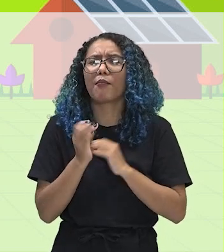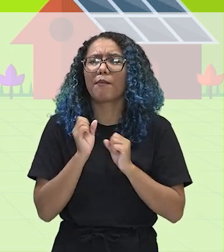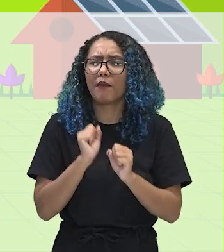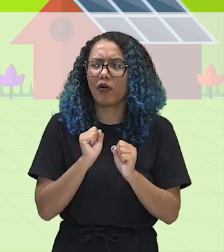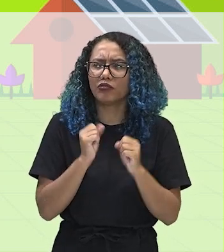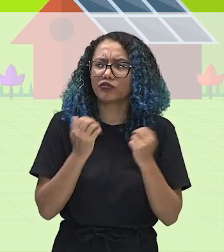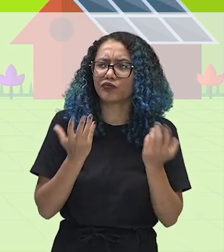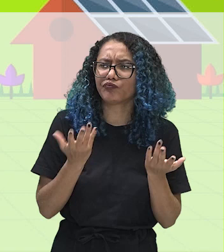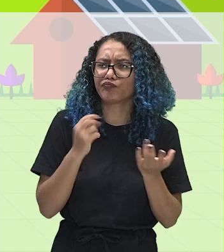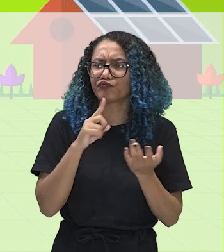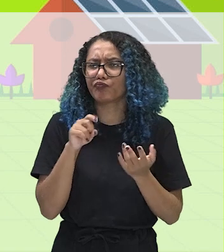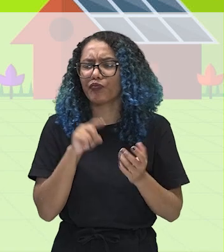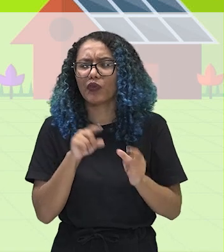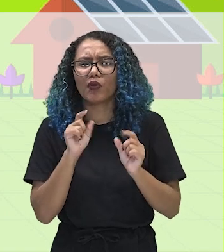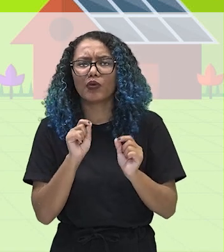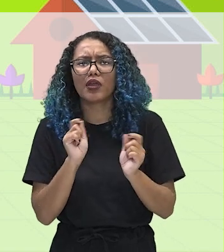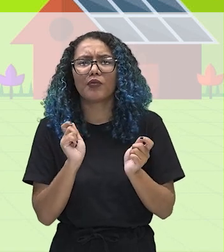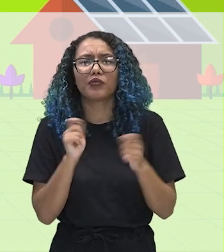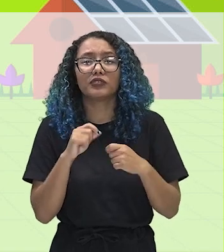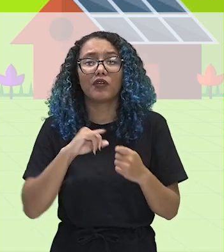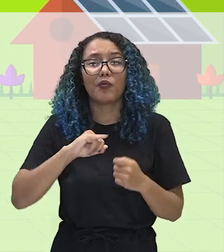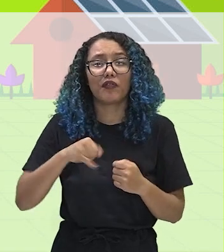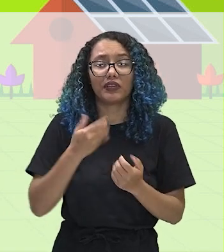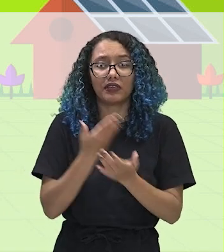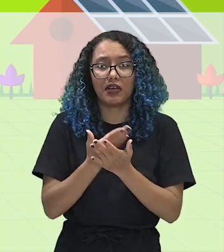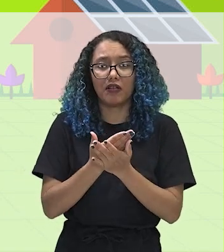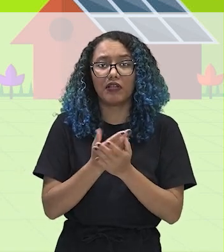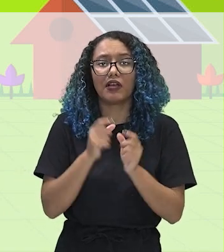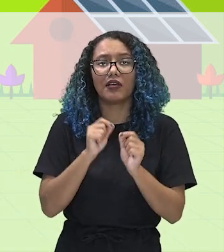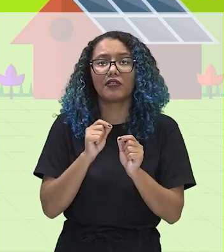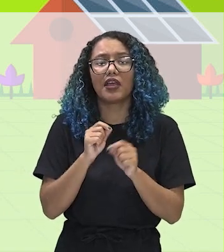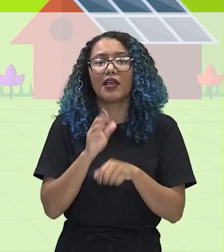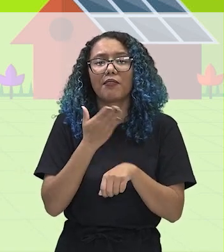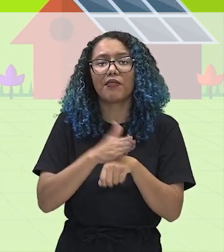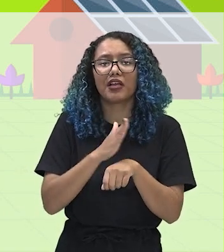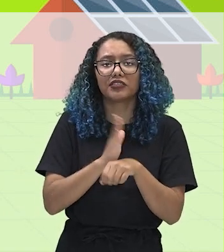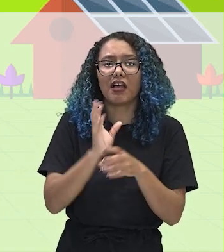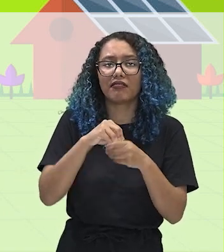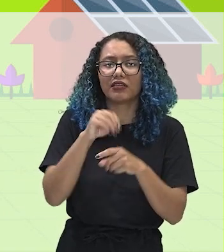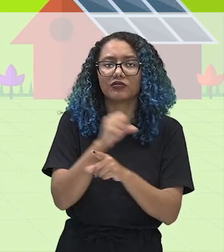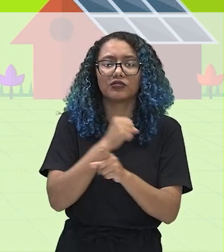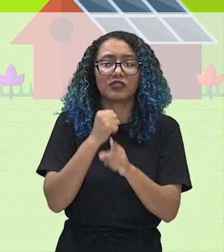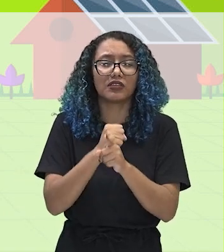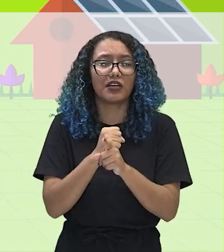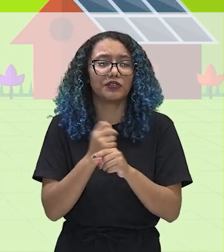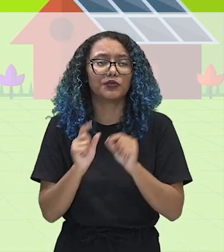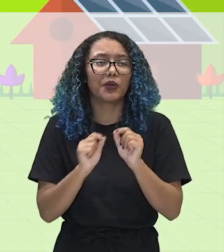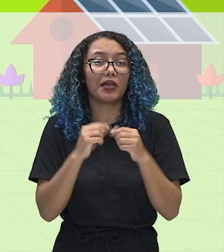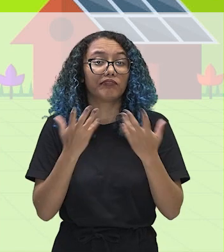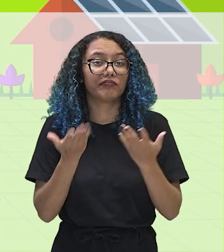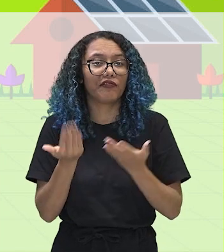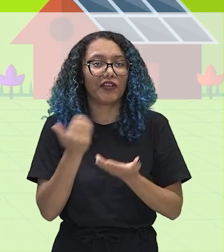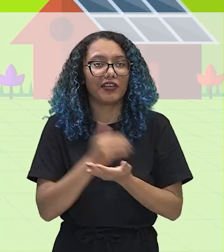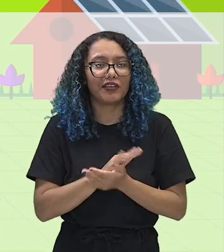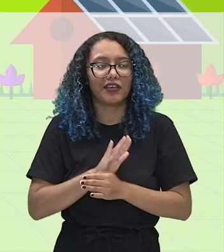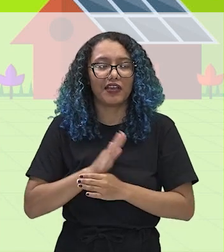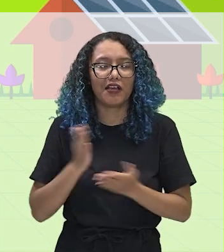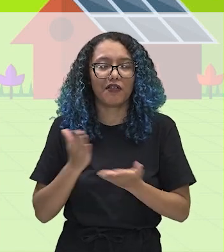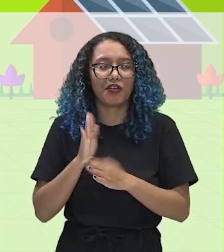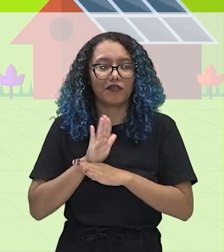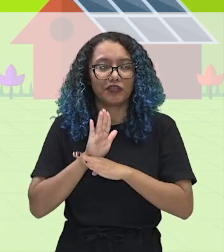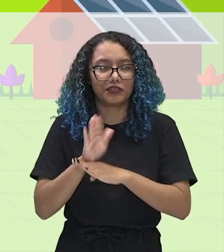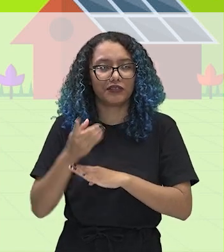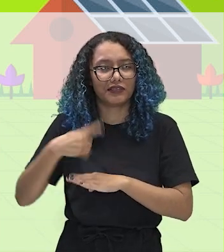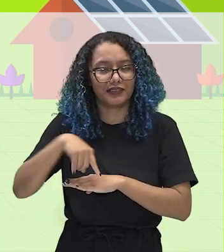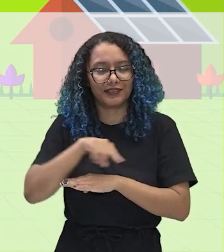nós podemos tirar dessa aula e levar para a nossa vida, para a nossa sociedade? Então, vem comigo que eu vou te ajudar nesse